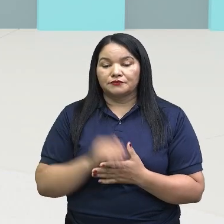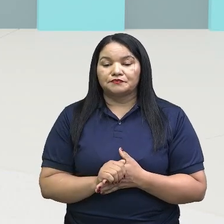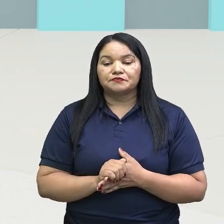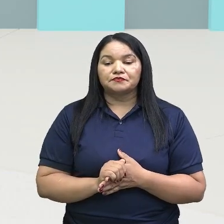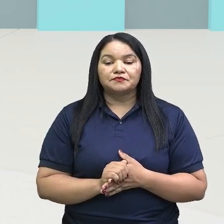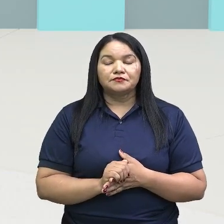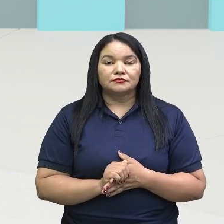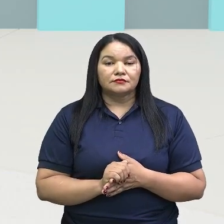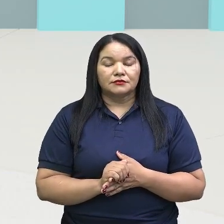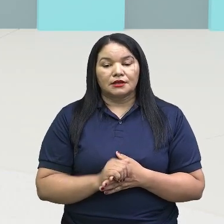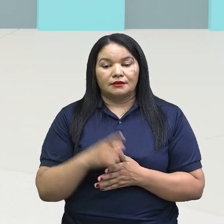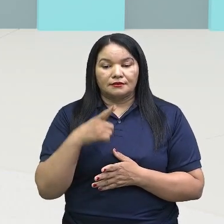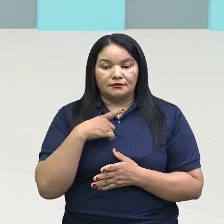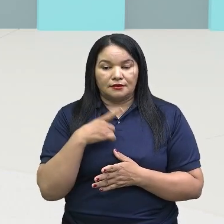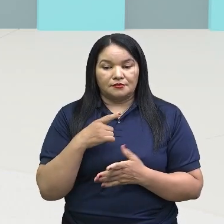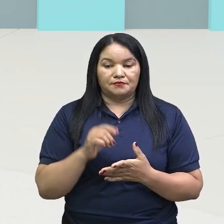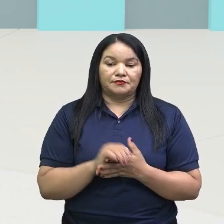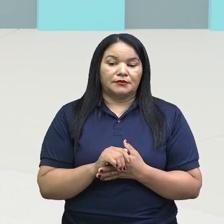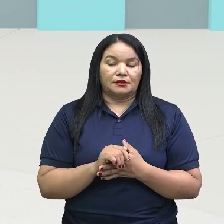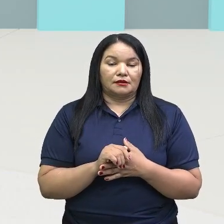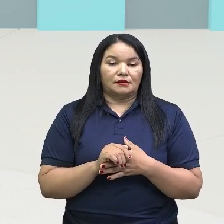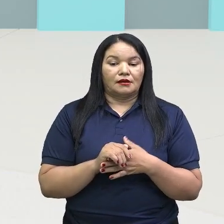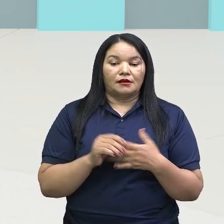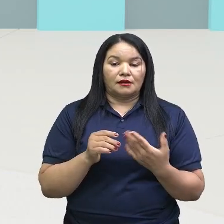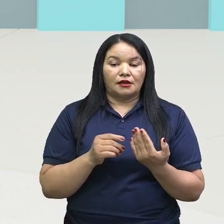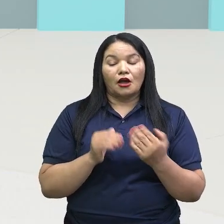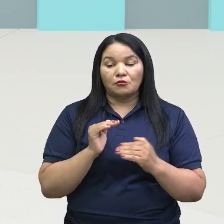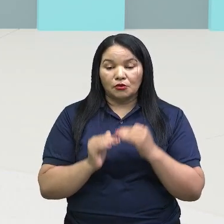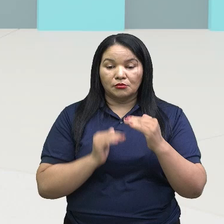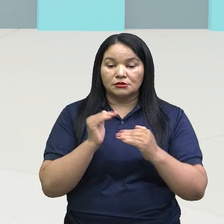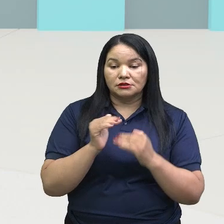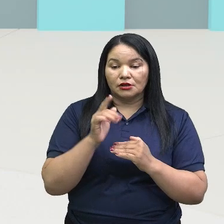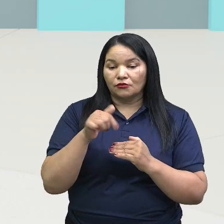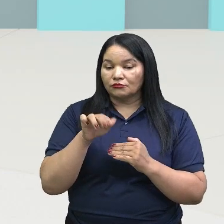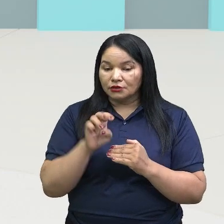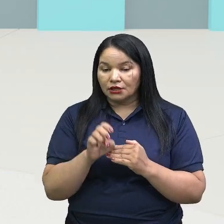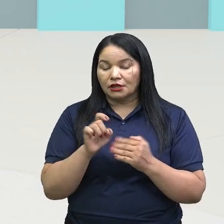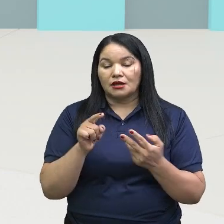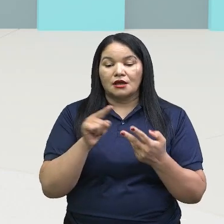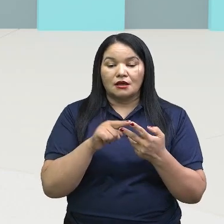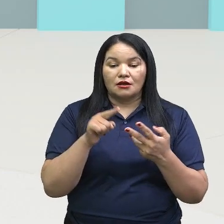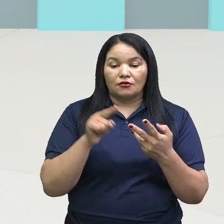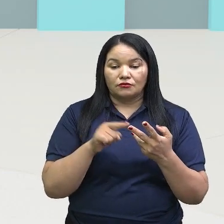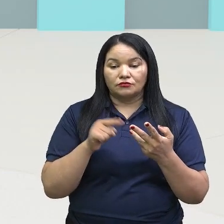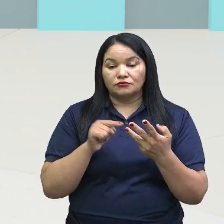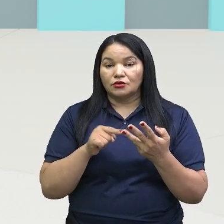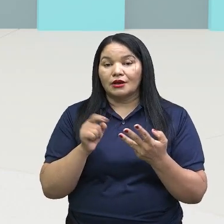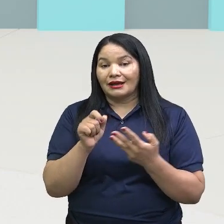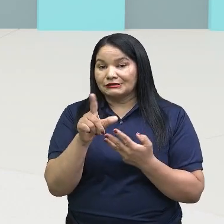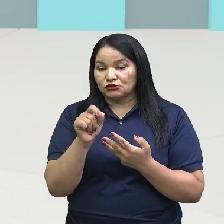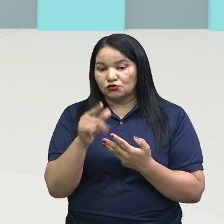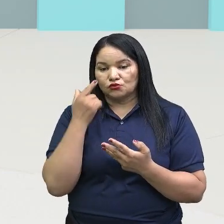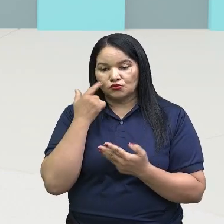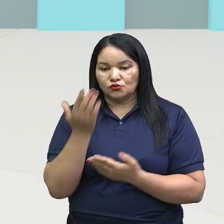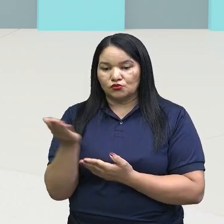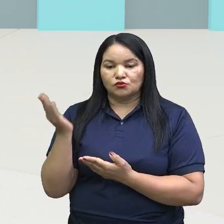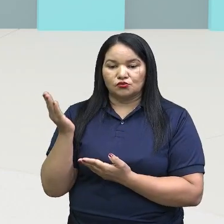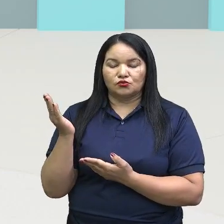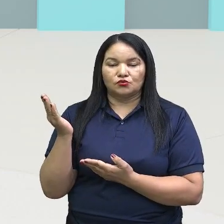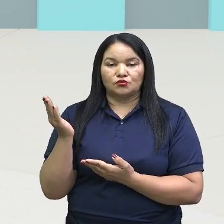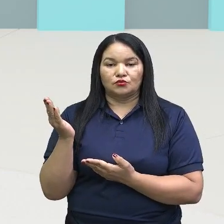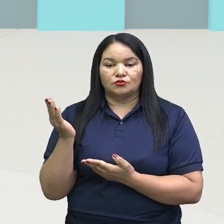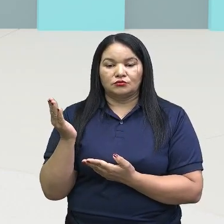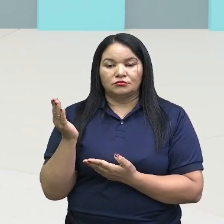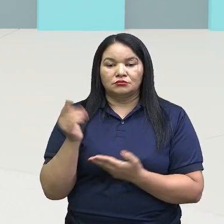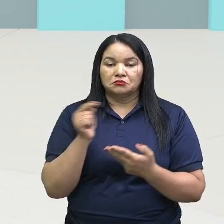oração. Então, temos a proporção que, à medida que, ao passo que, quanto mais,